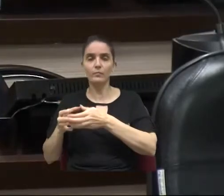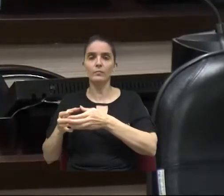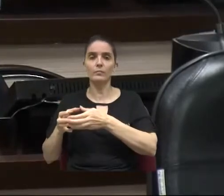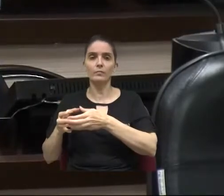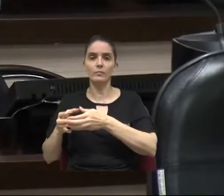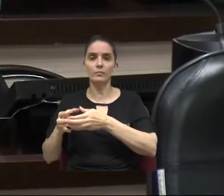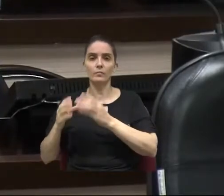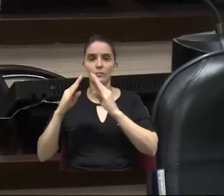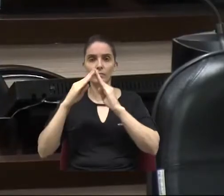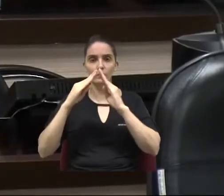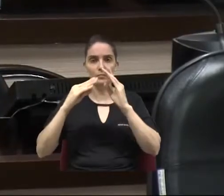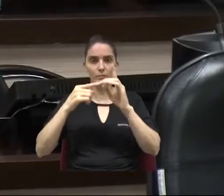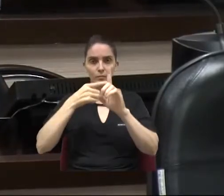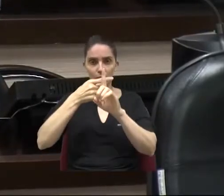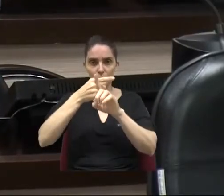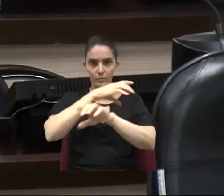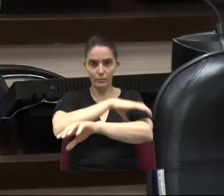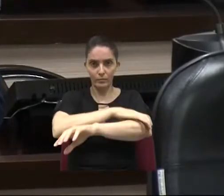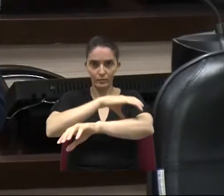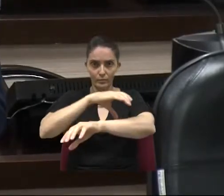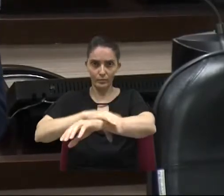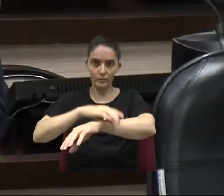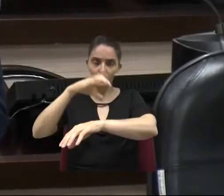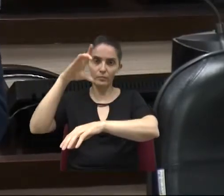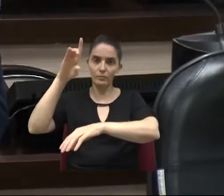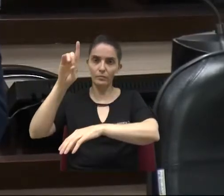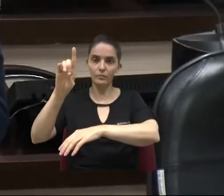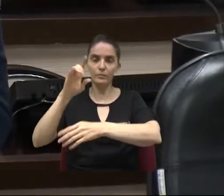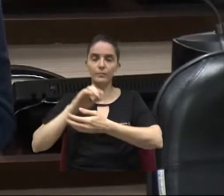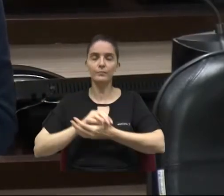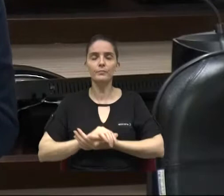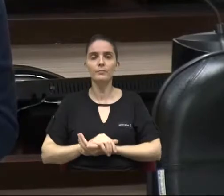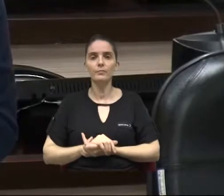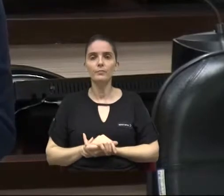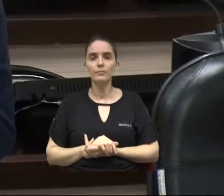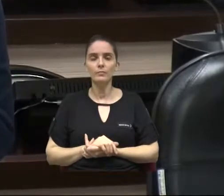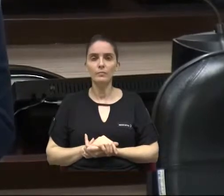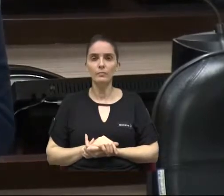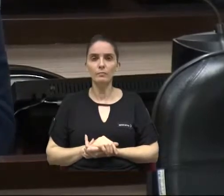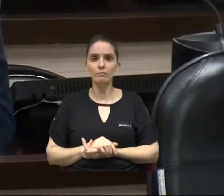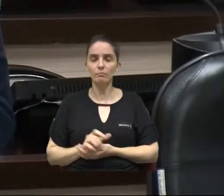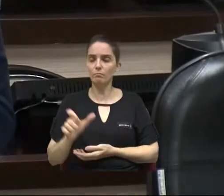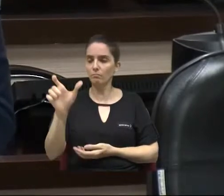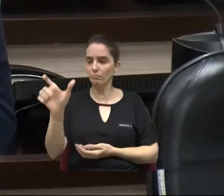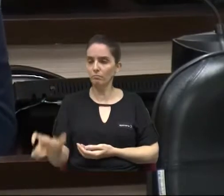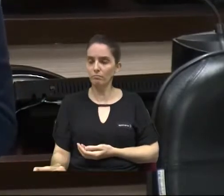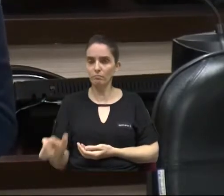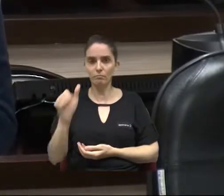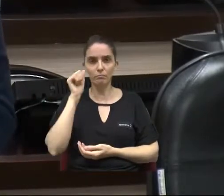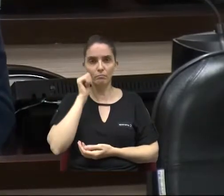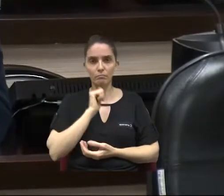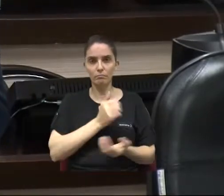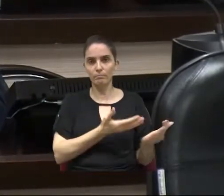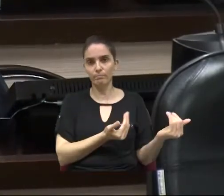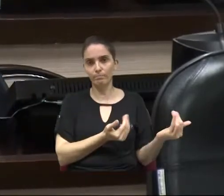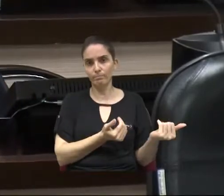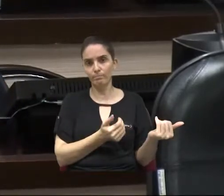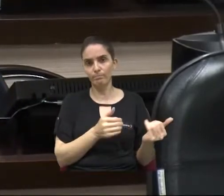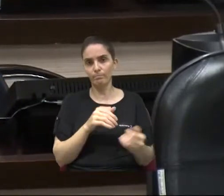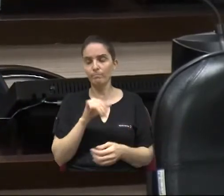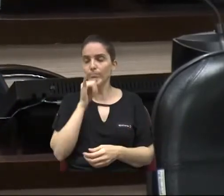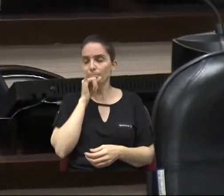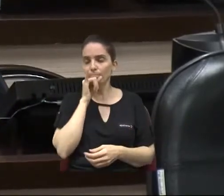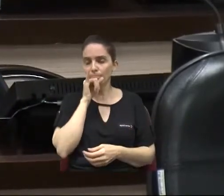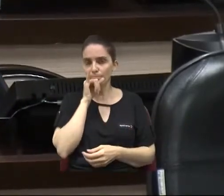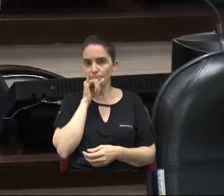Igreja Assembleia de Deus em Limeira. E essa moça foi um exemplo de vida,